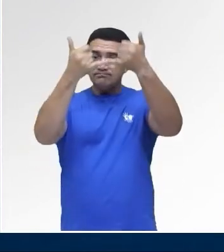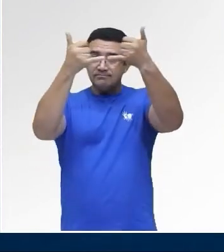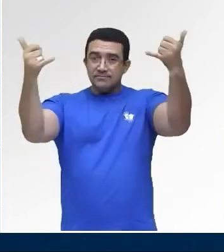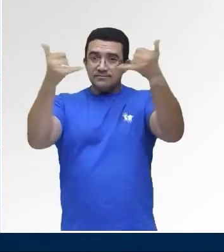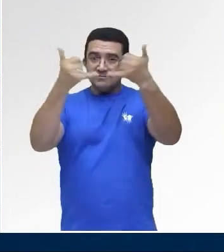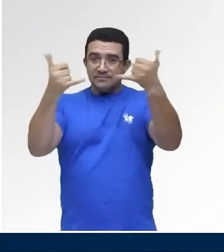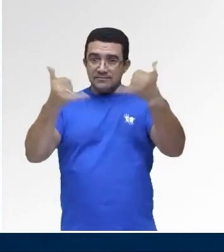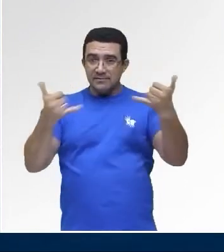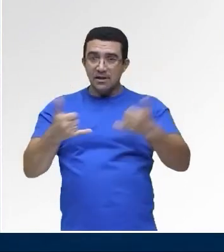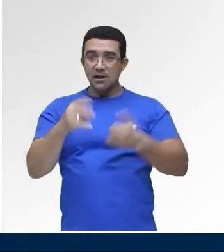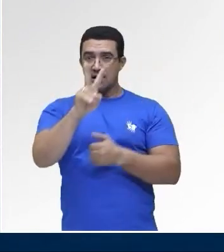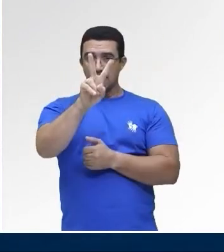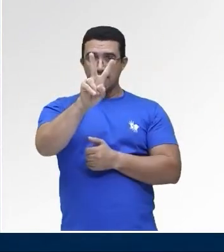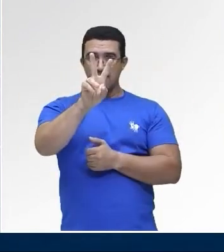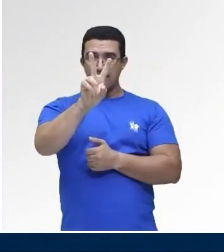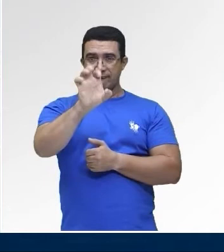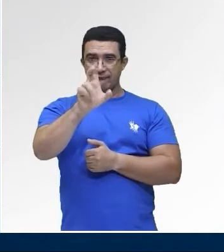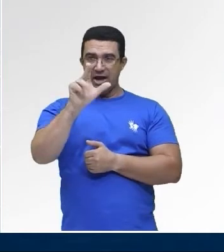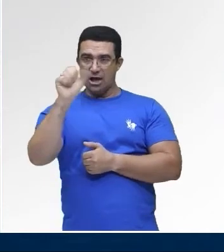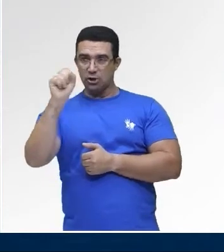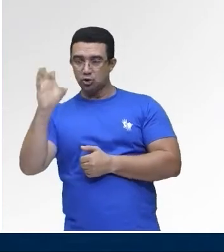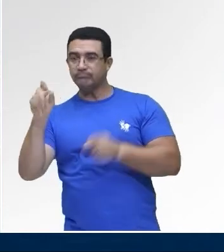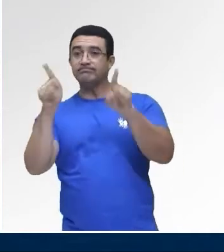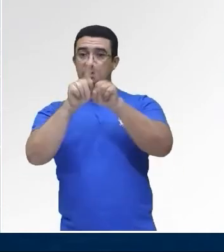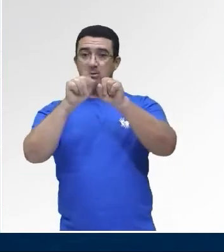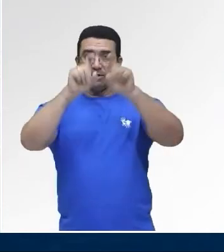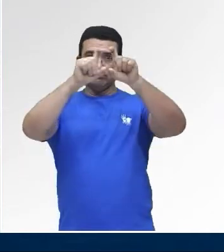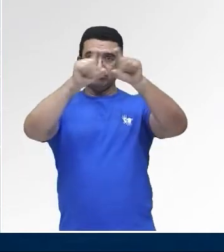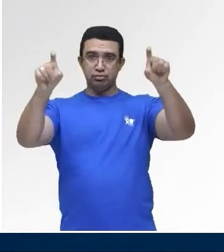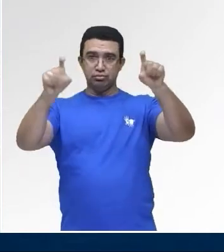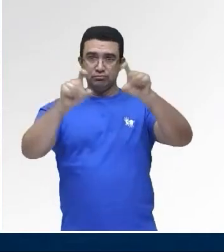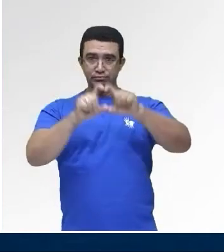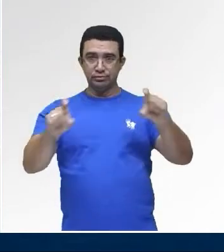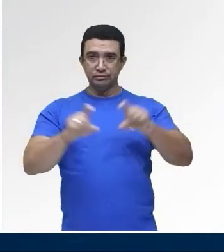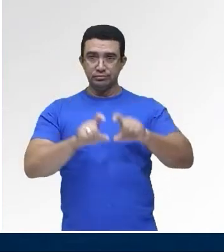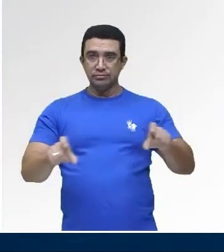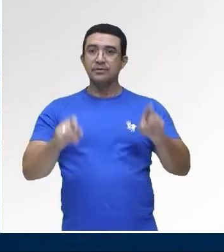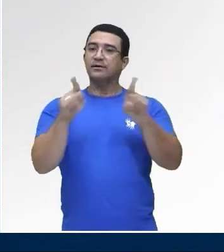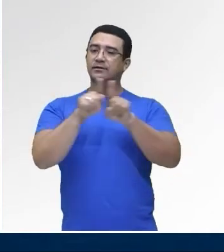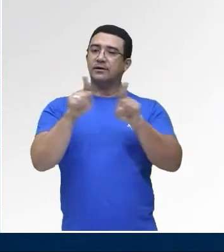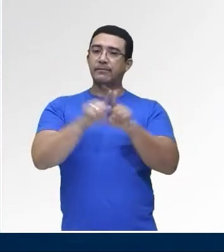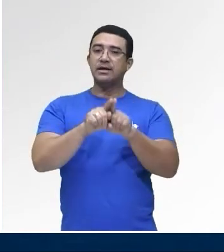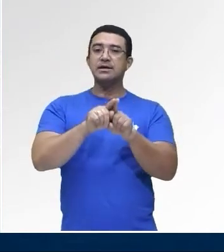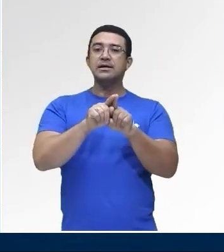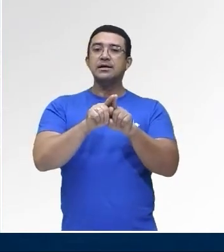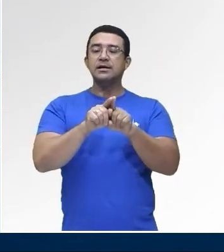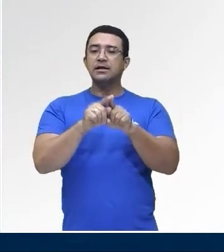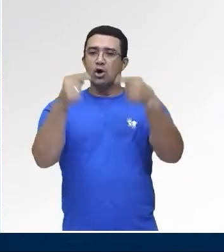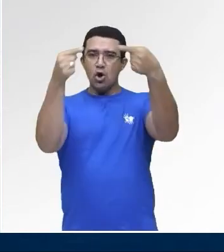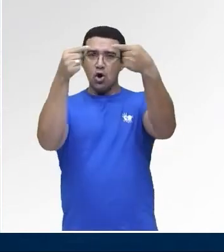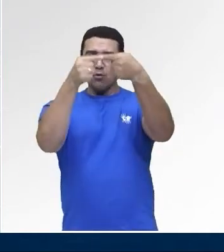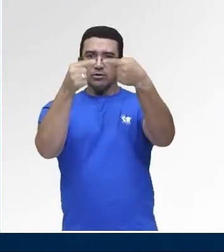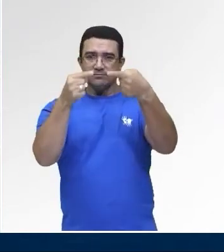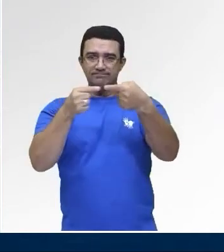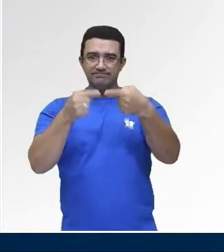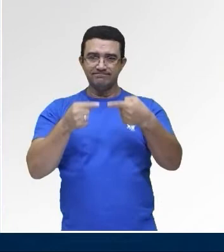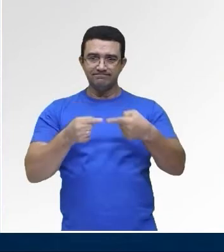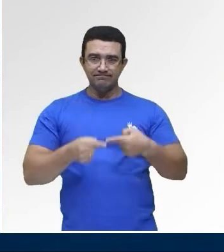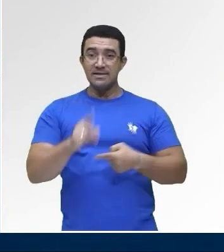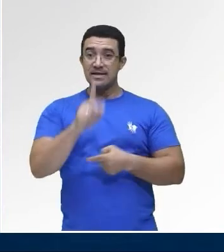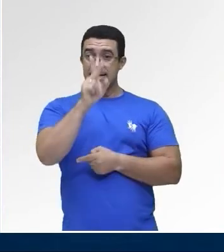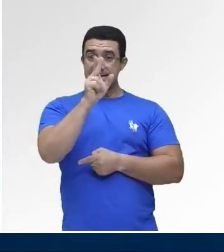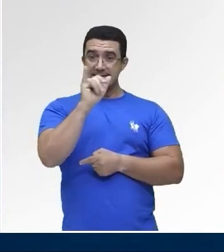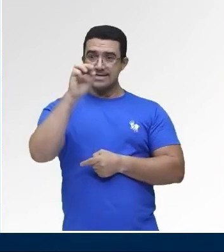vamos ter as estrofes e nós vamos ter a rima. E o verso, o que vem ser o verso? É a cada linha